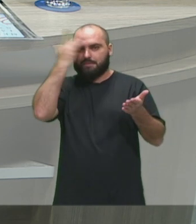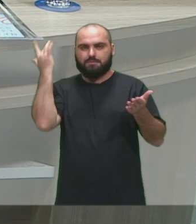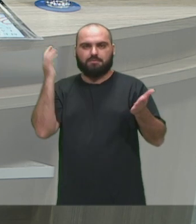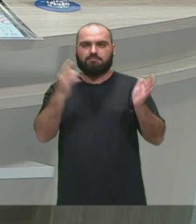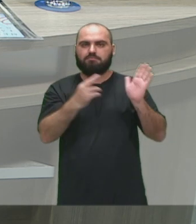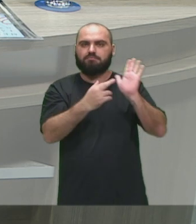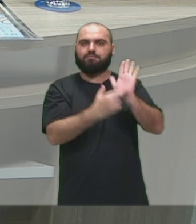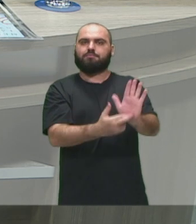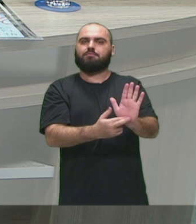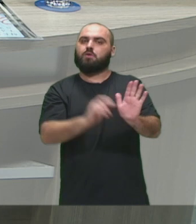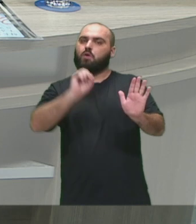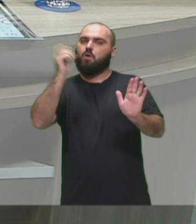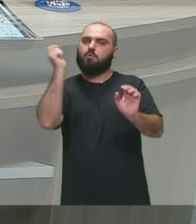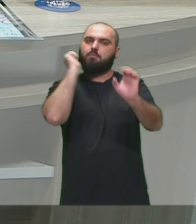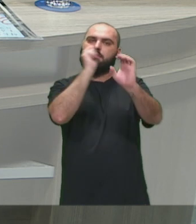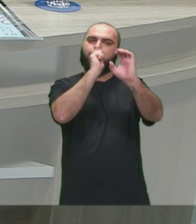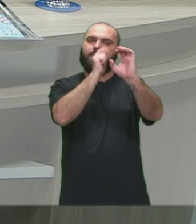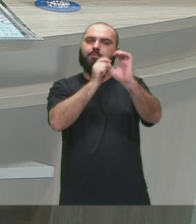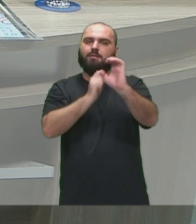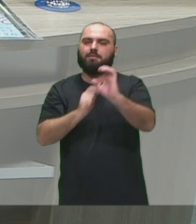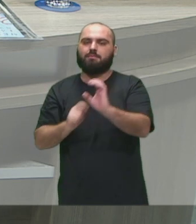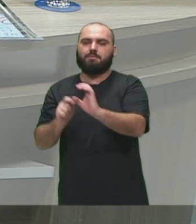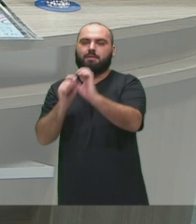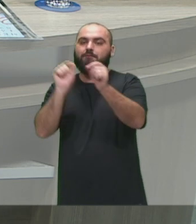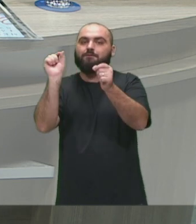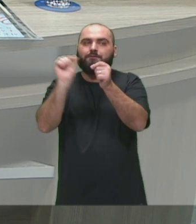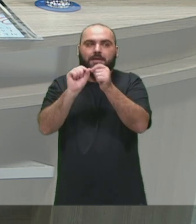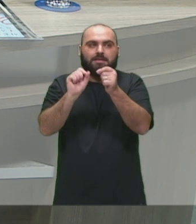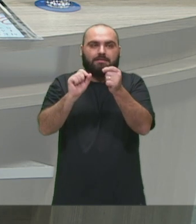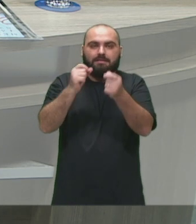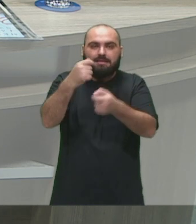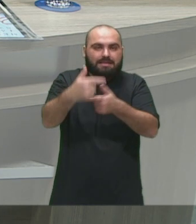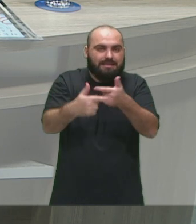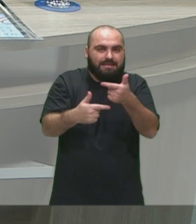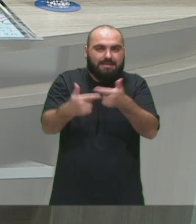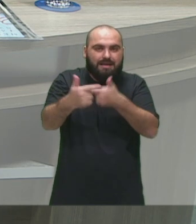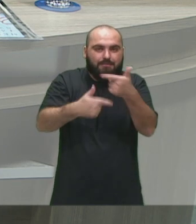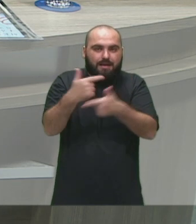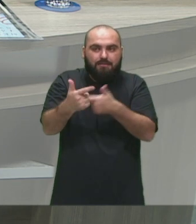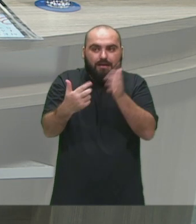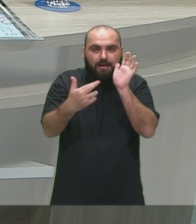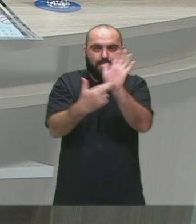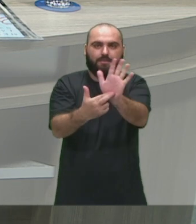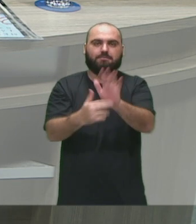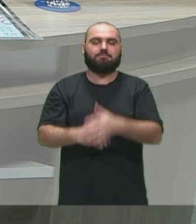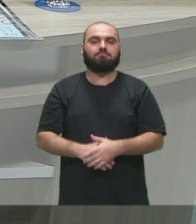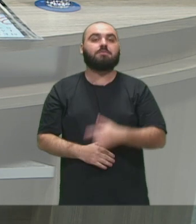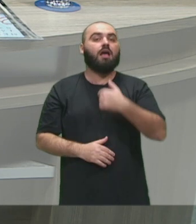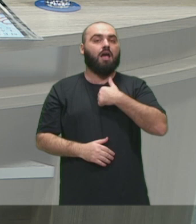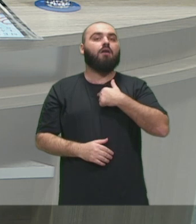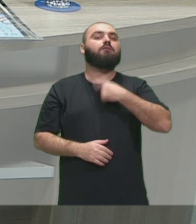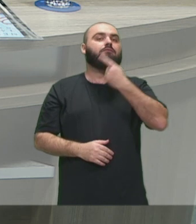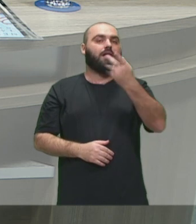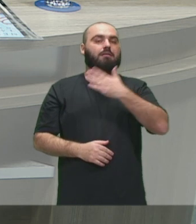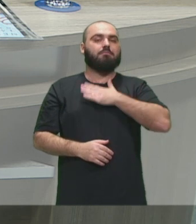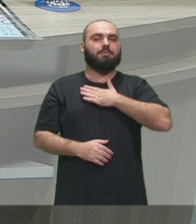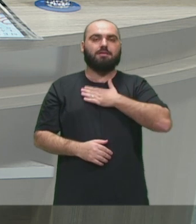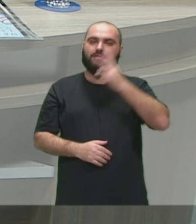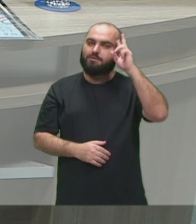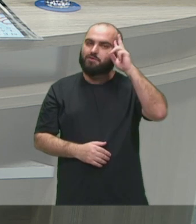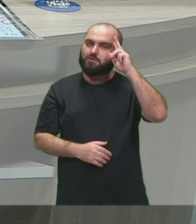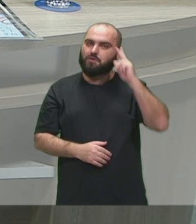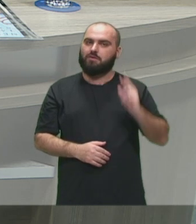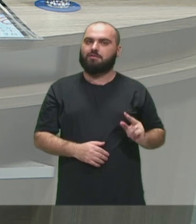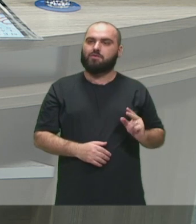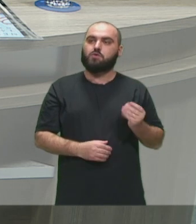ou esculpiu uma obra que representasse essa travessura. Eu contei a minha história como foi